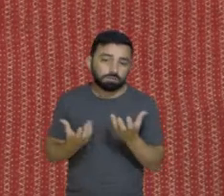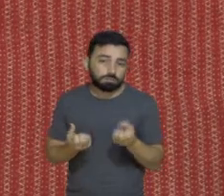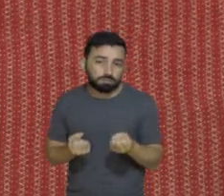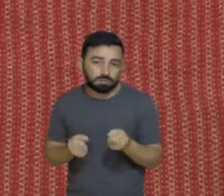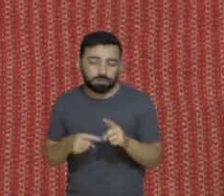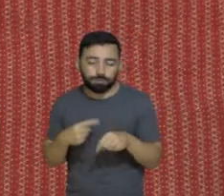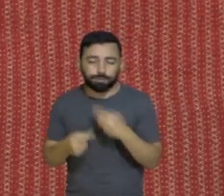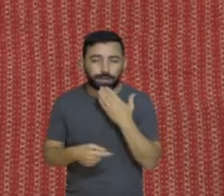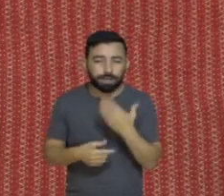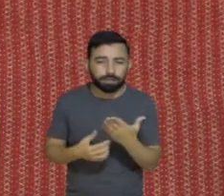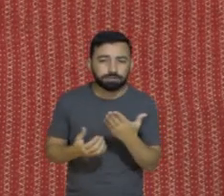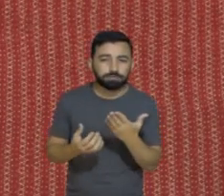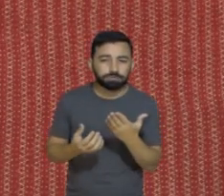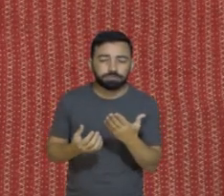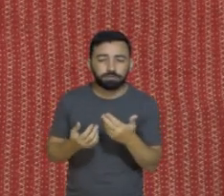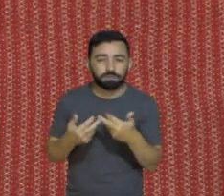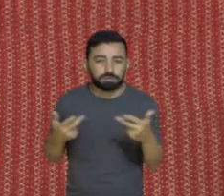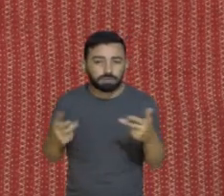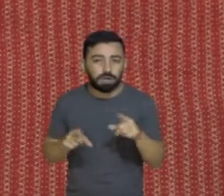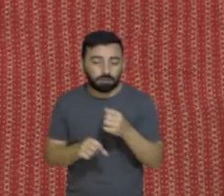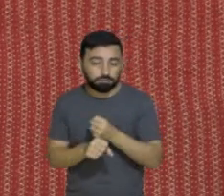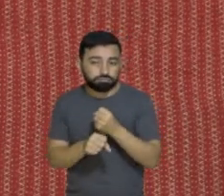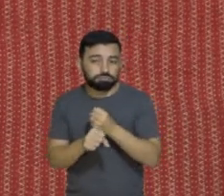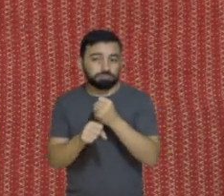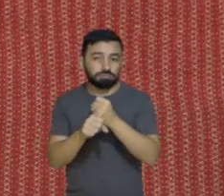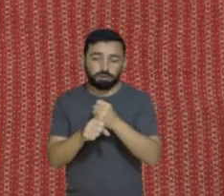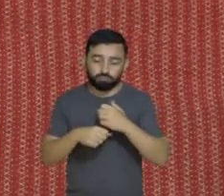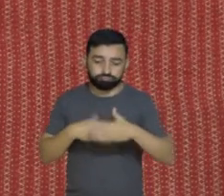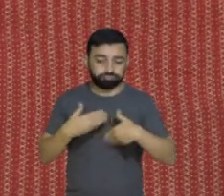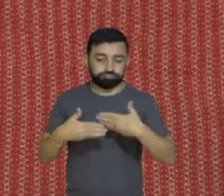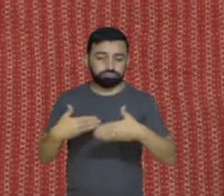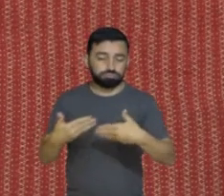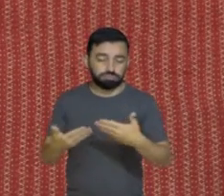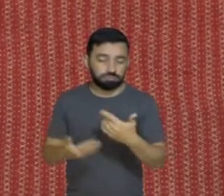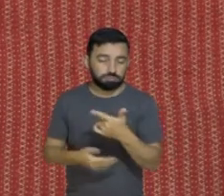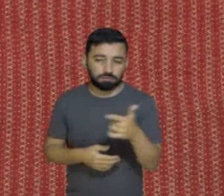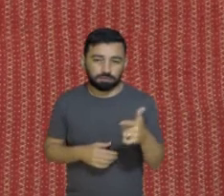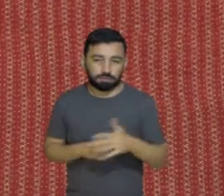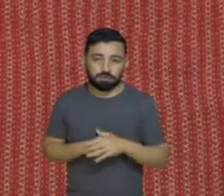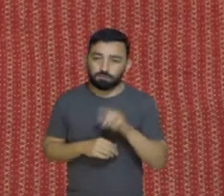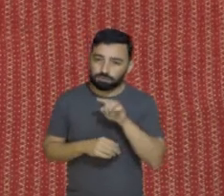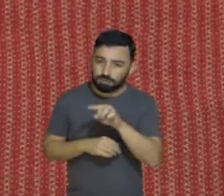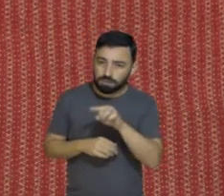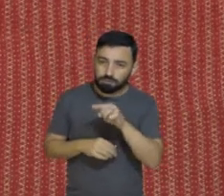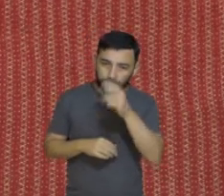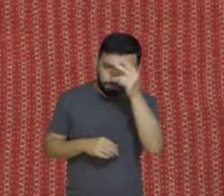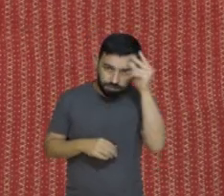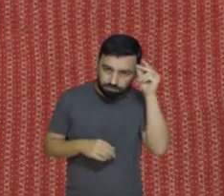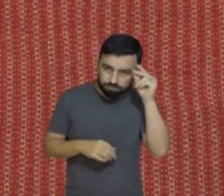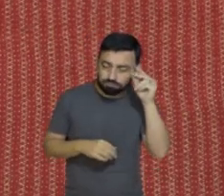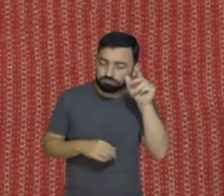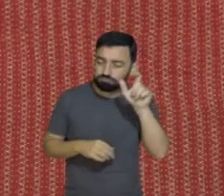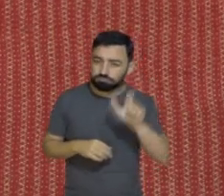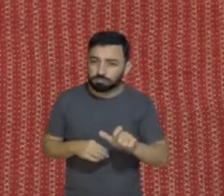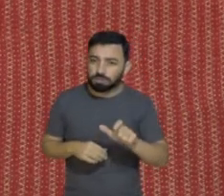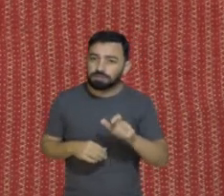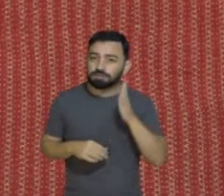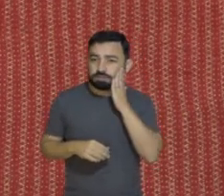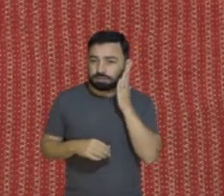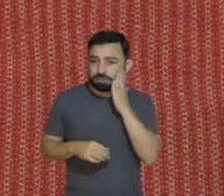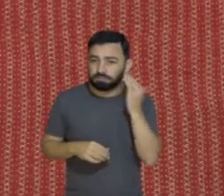por diante, e a obra não anda. A gente que foi prefeito, Antídio, eu fui prefeito, você foi prefeito, sabe disso, da